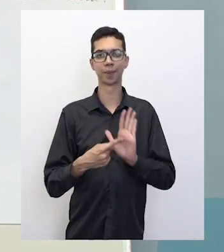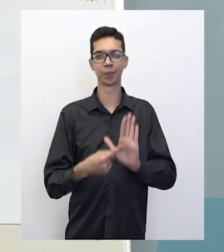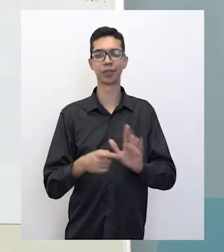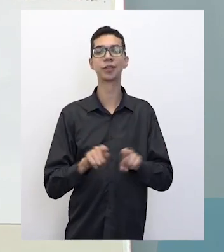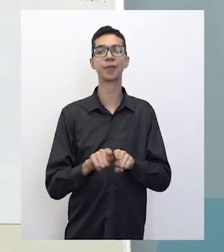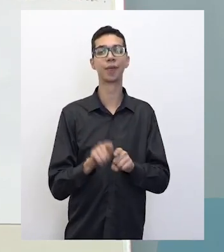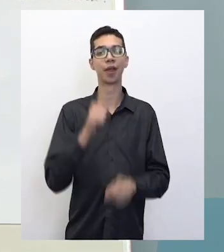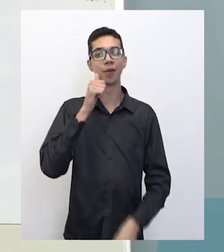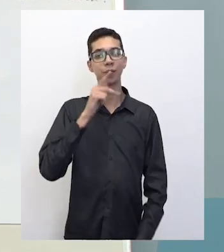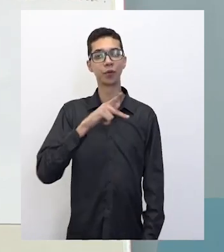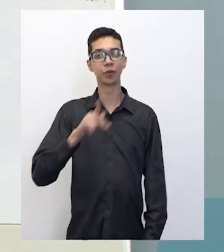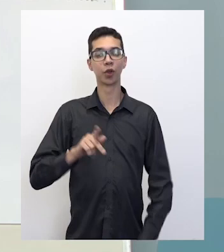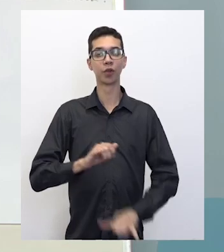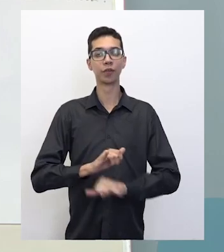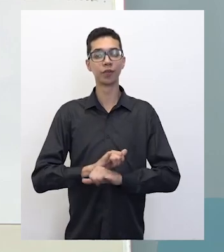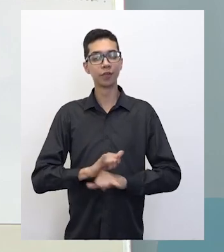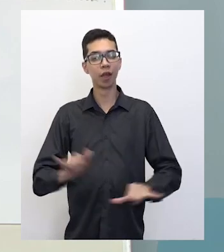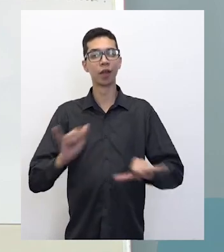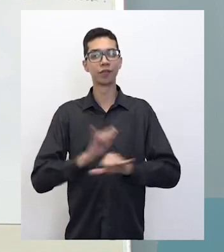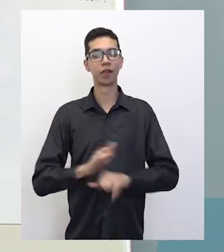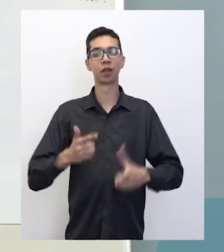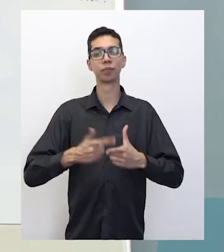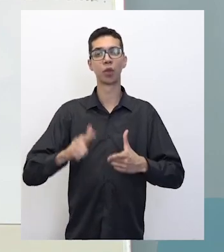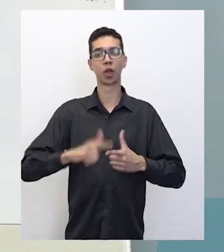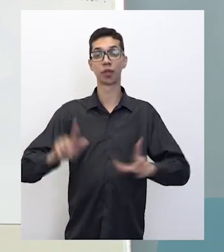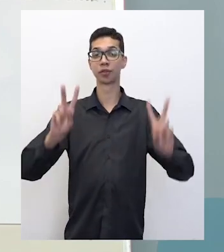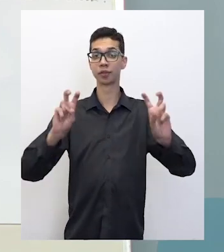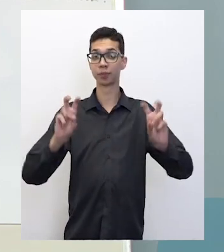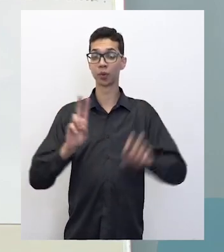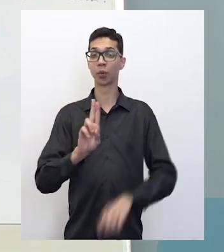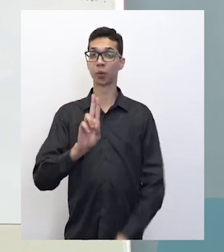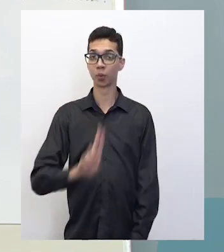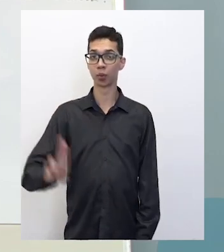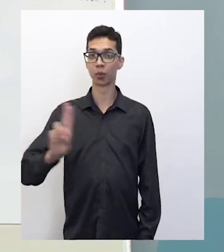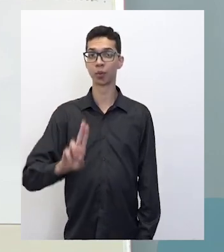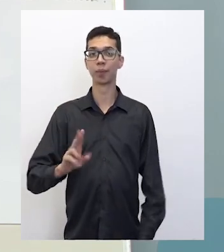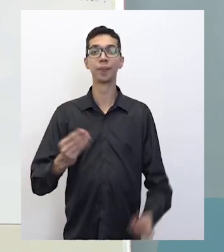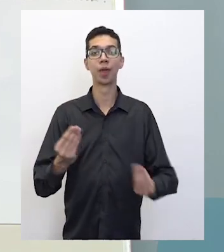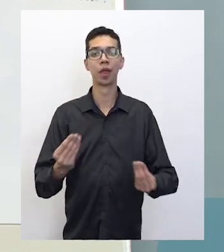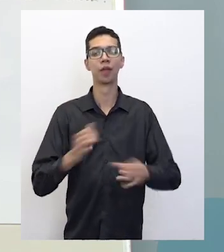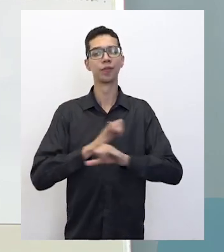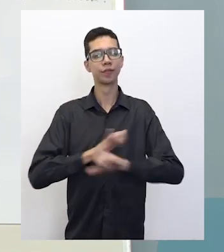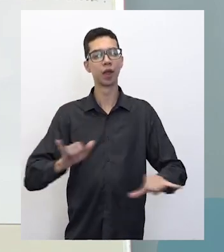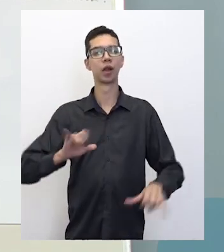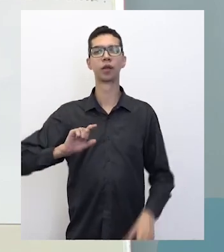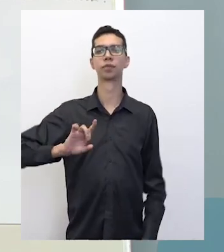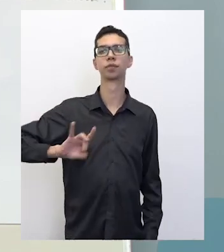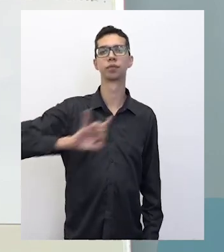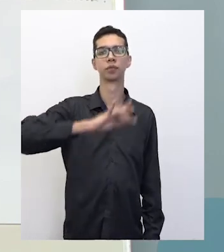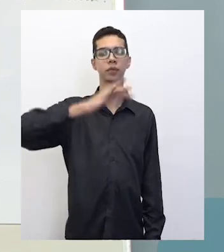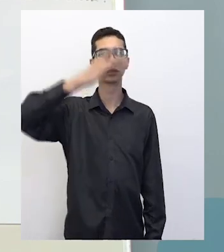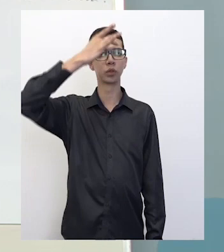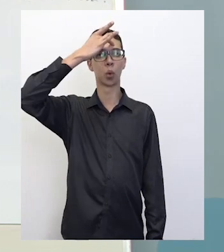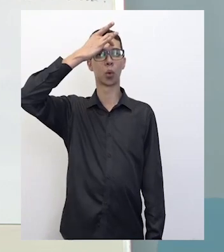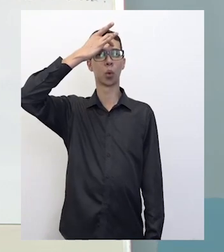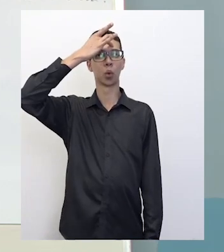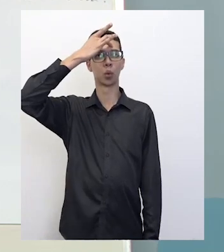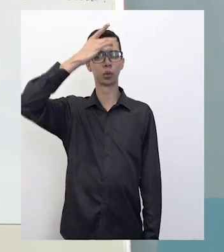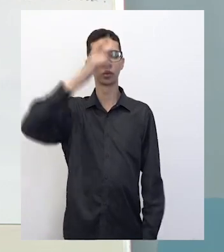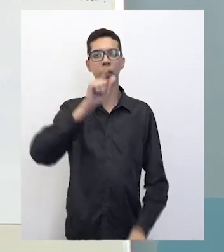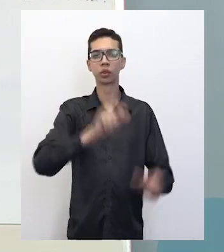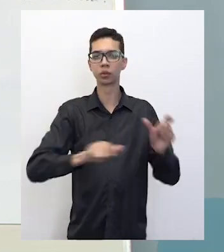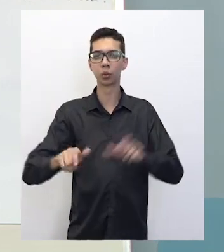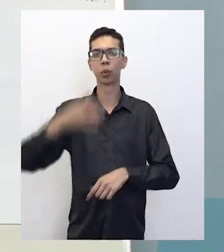temas polêmicos, né, ou temas de atualidade, para estar, né, conscientizando as pessoas por meio da linguagem teatral. As duas,